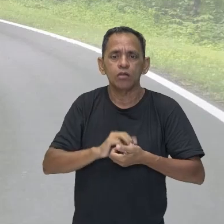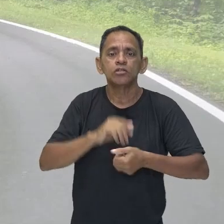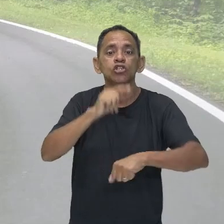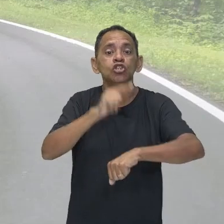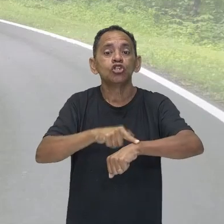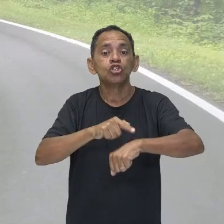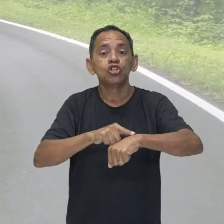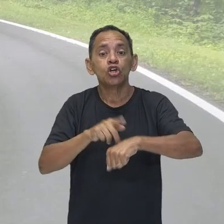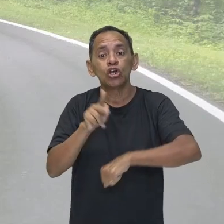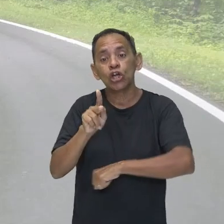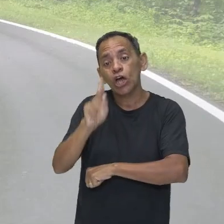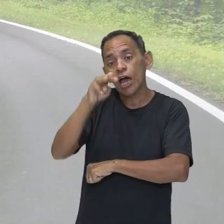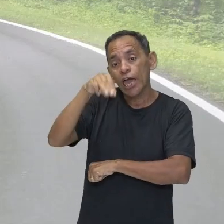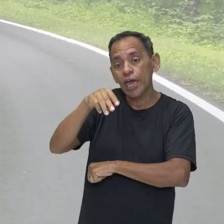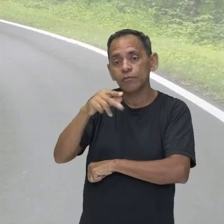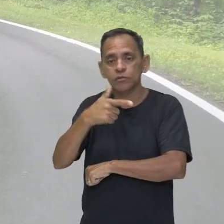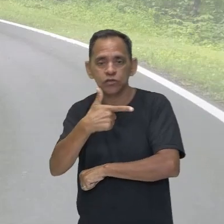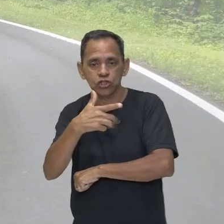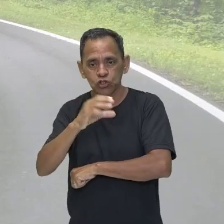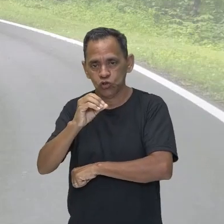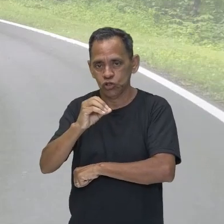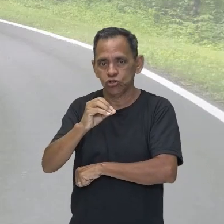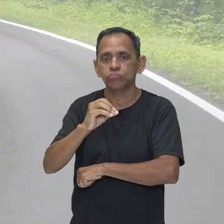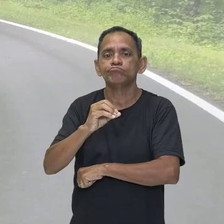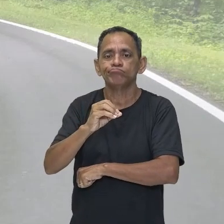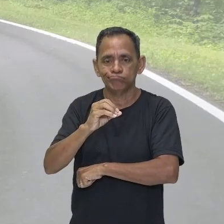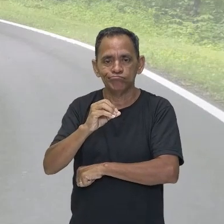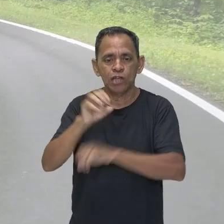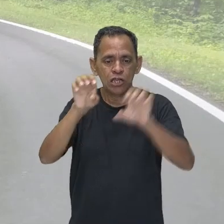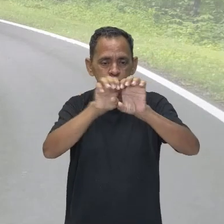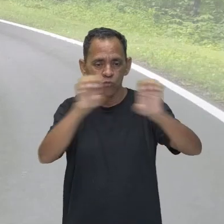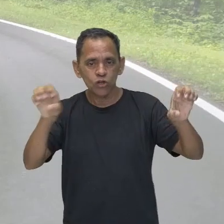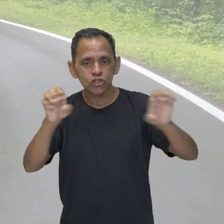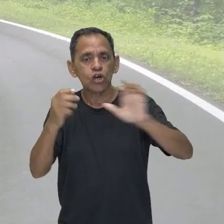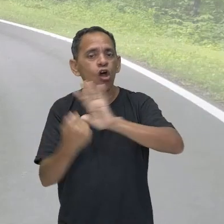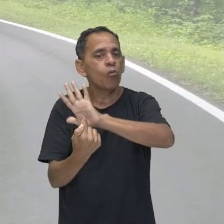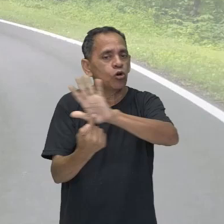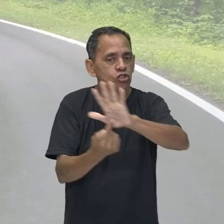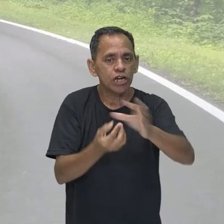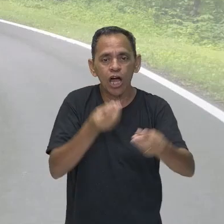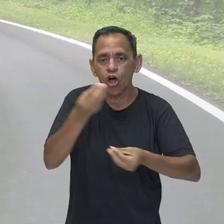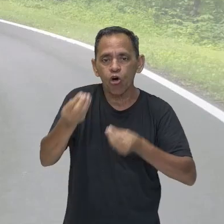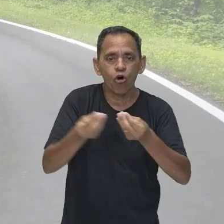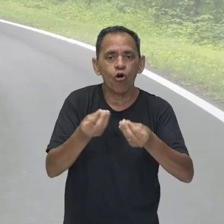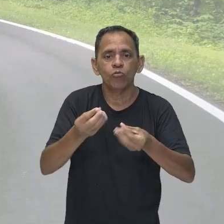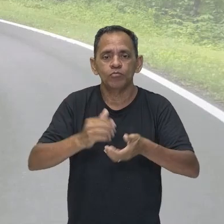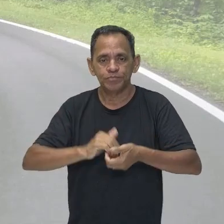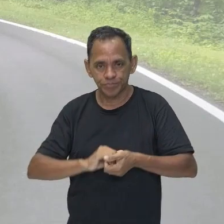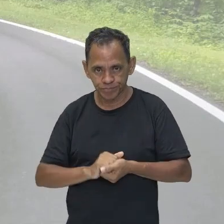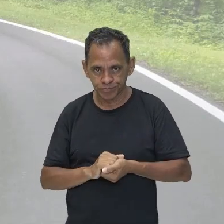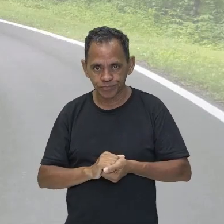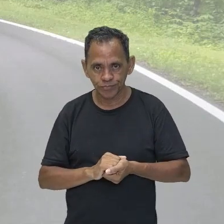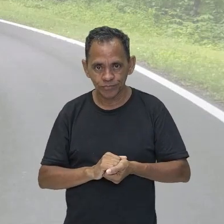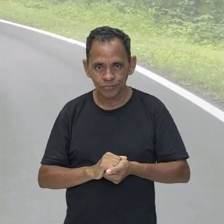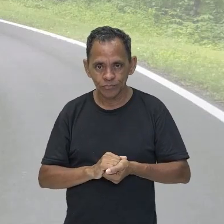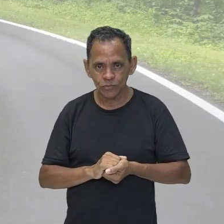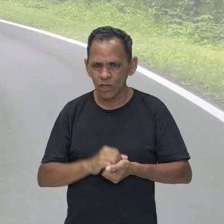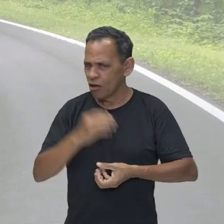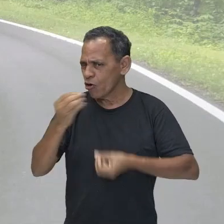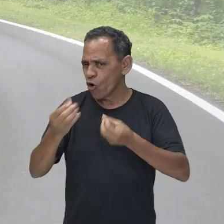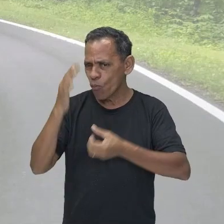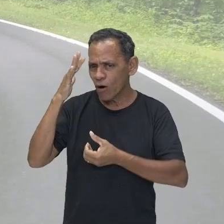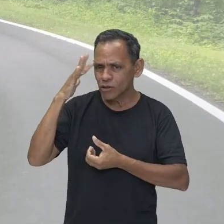eu consigo determinar. Essa equação ela tem o poder de prever as coisas. Agora, de onde que surgiu essa equação,